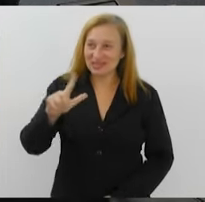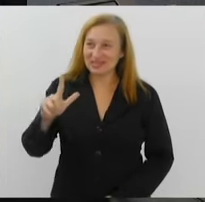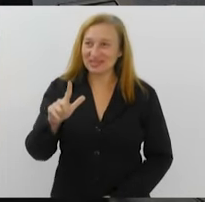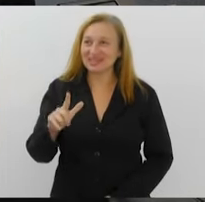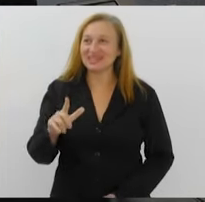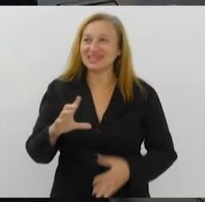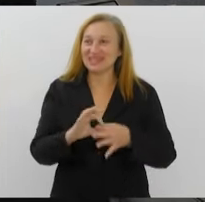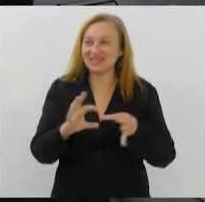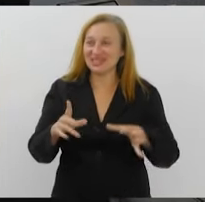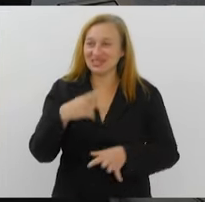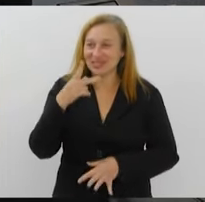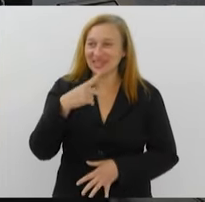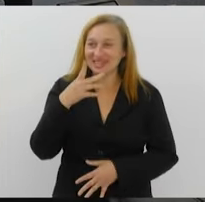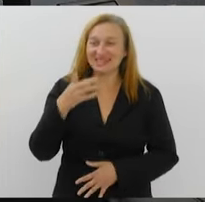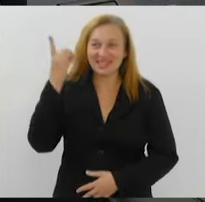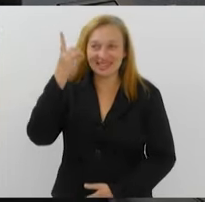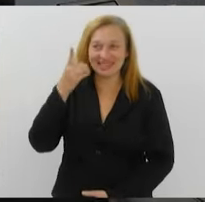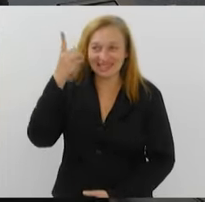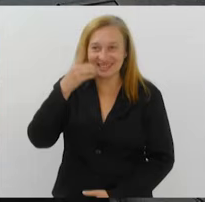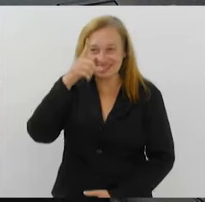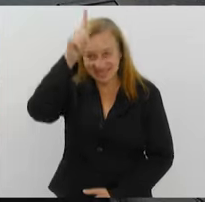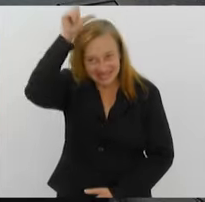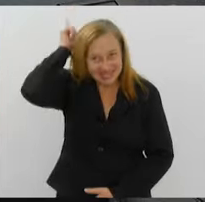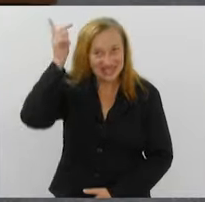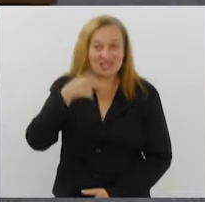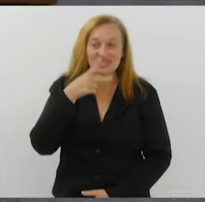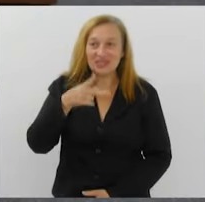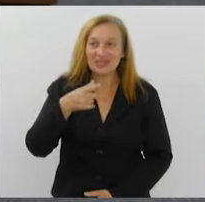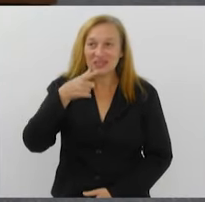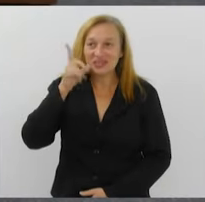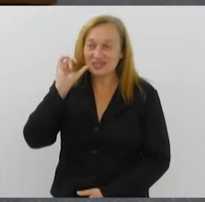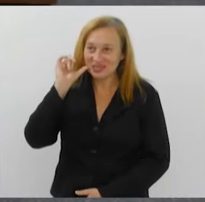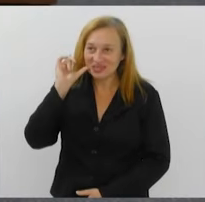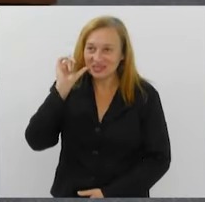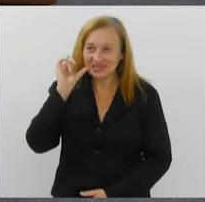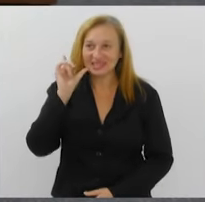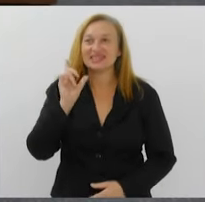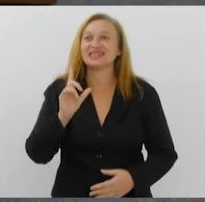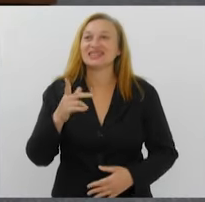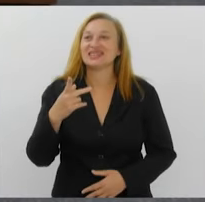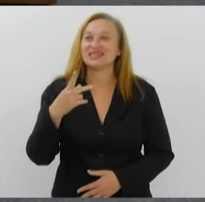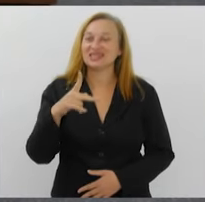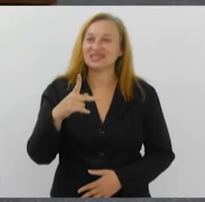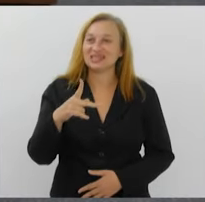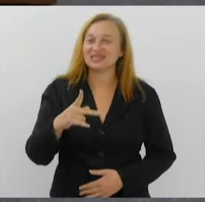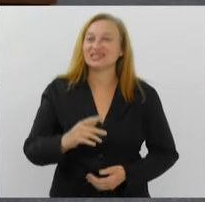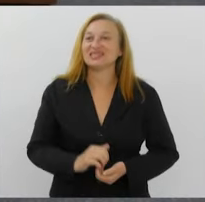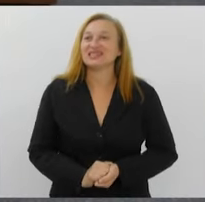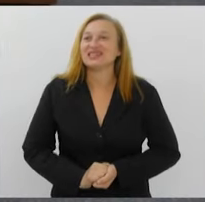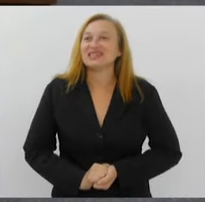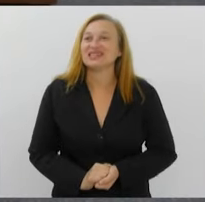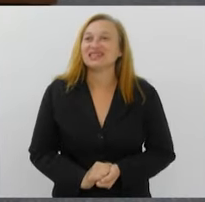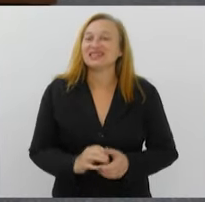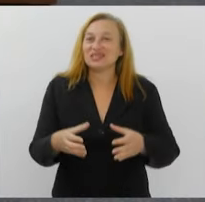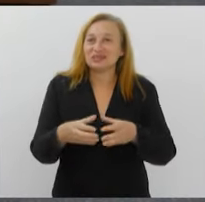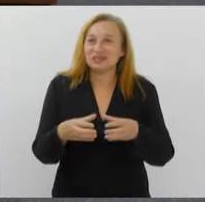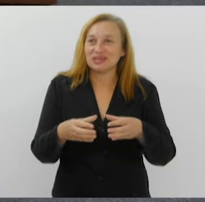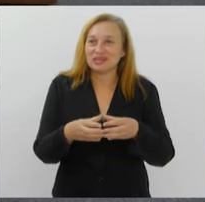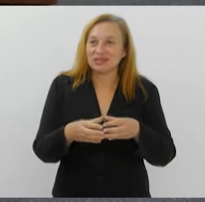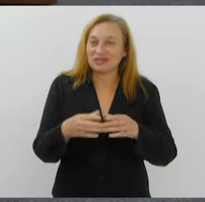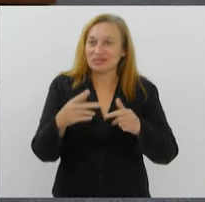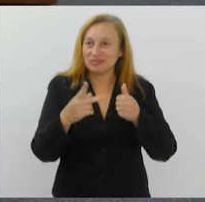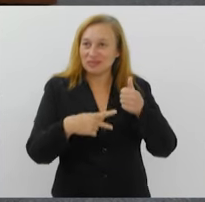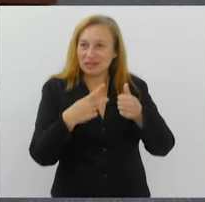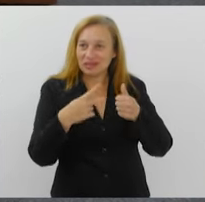parte novamente. Deputado Luiz Paulo, disse ontem publicamente, na sua presidência da Frente Parlamentar, e citei a